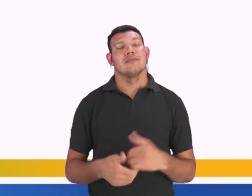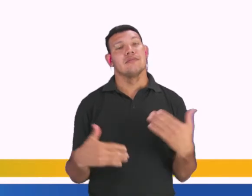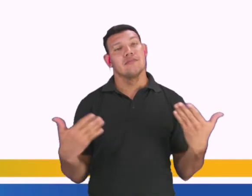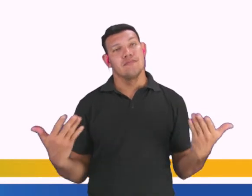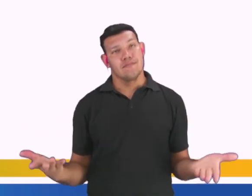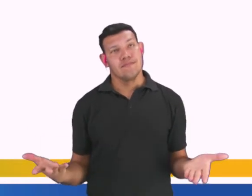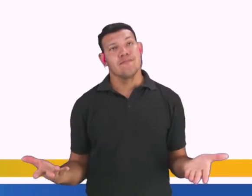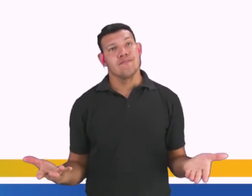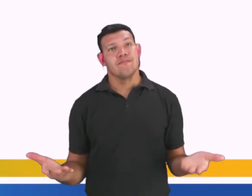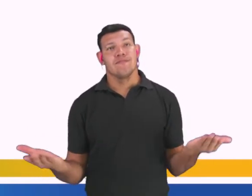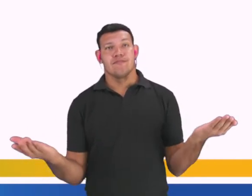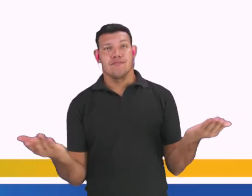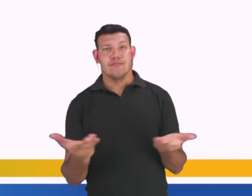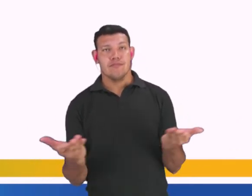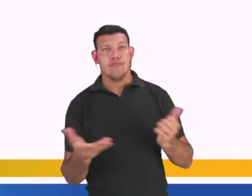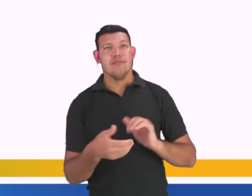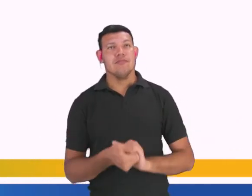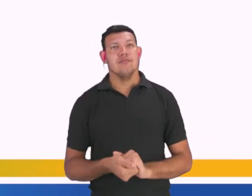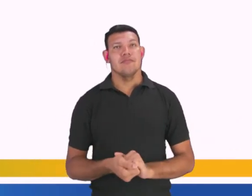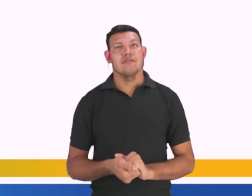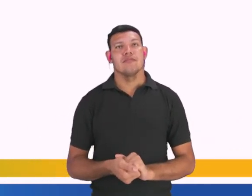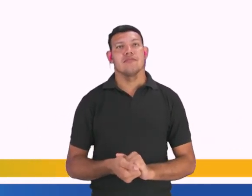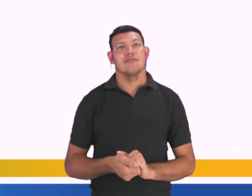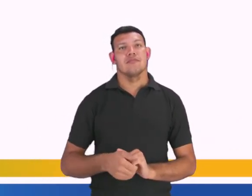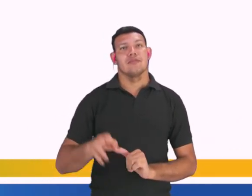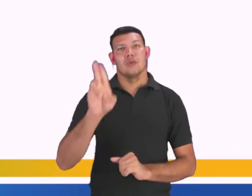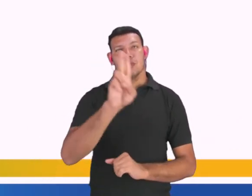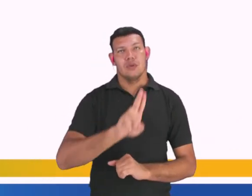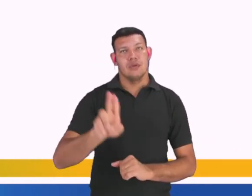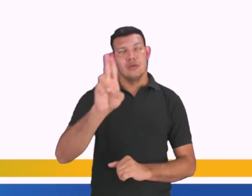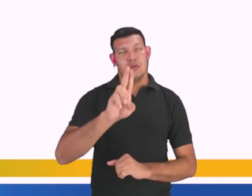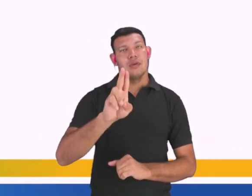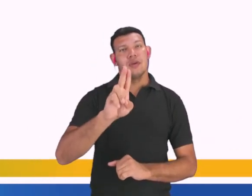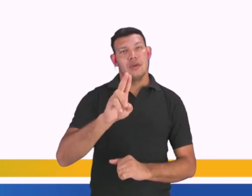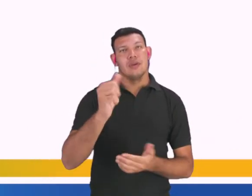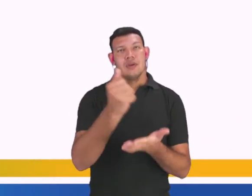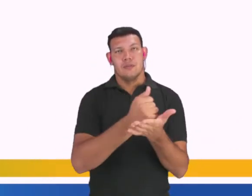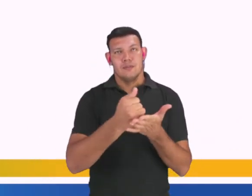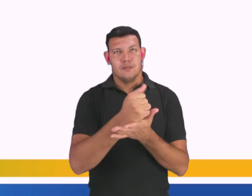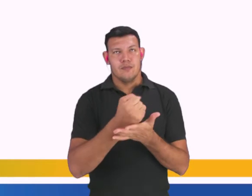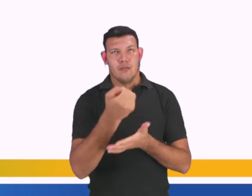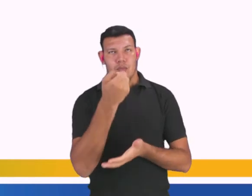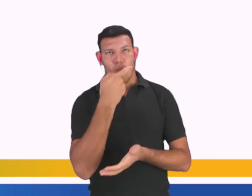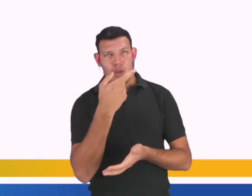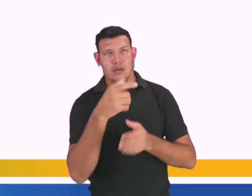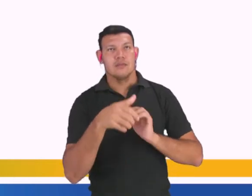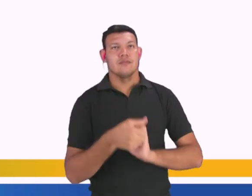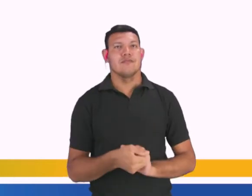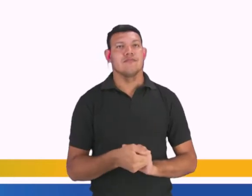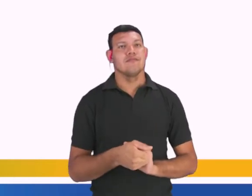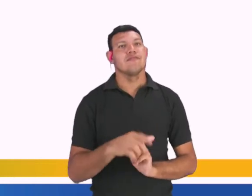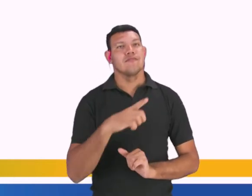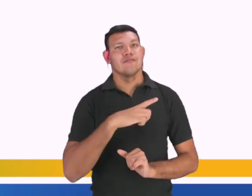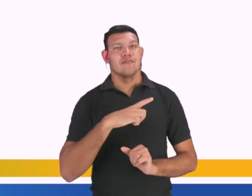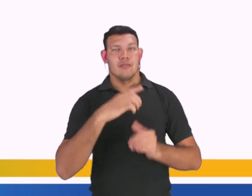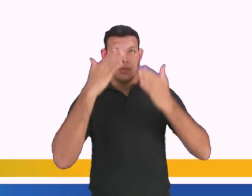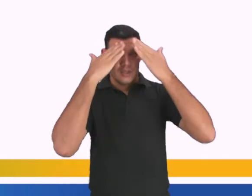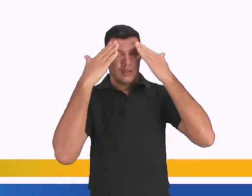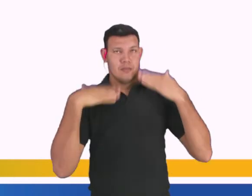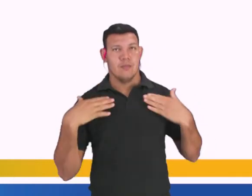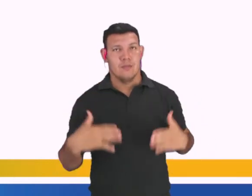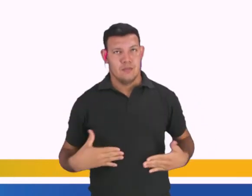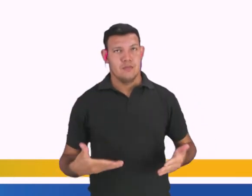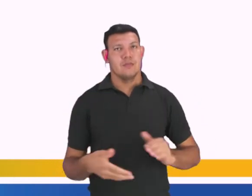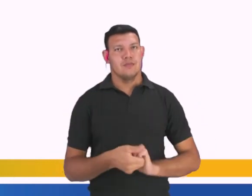Então, nós temos aqui a bioquímica aplicada no campo dos medicamentos, e nós temos que, basicamente, o nosso corpo, né, ele